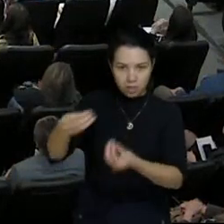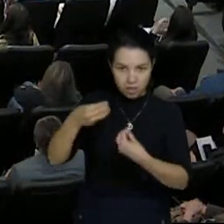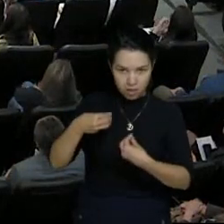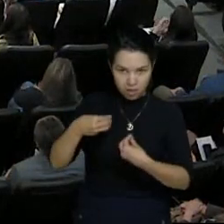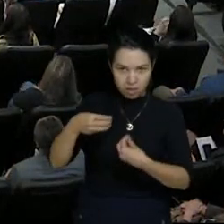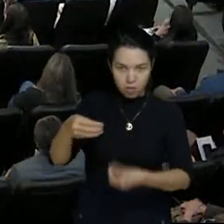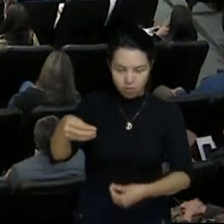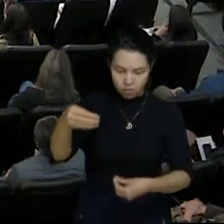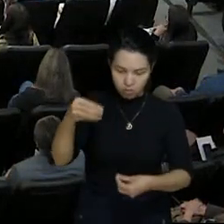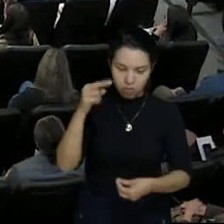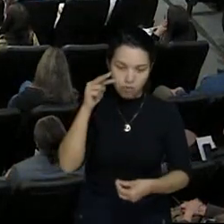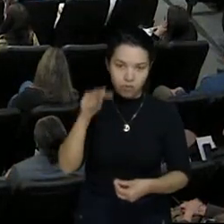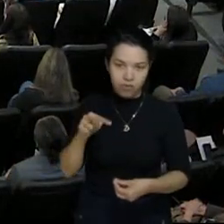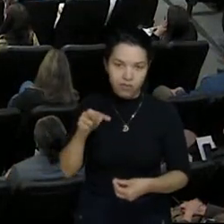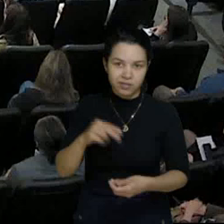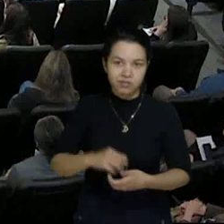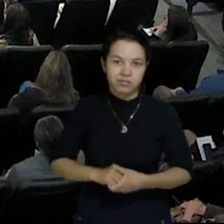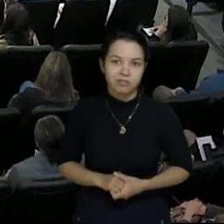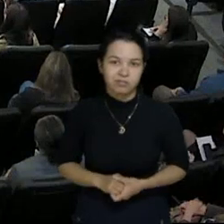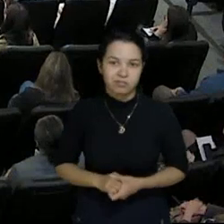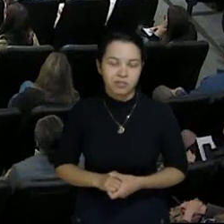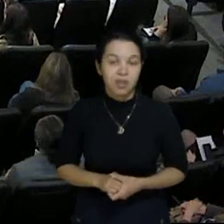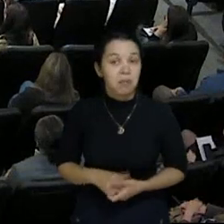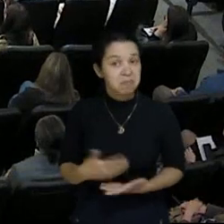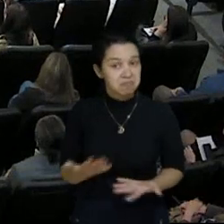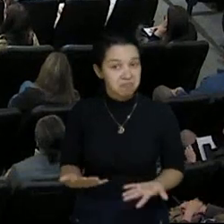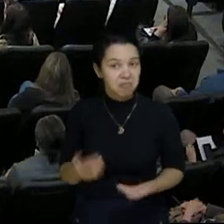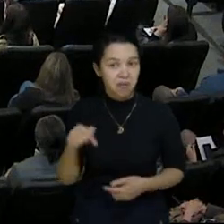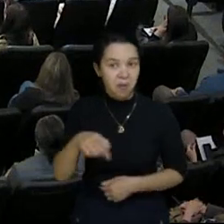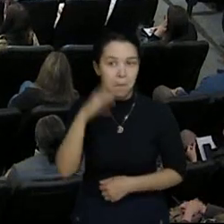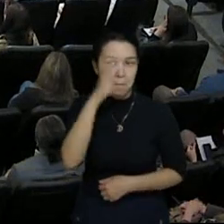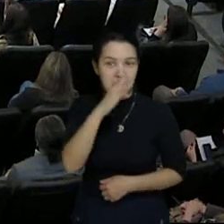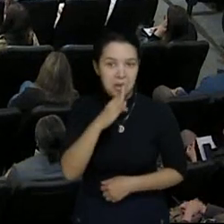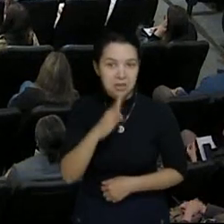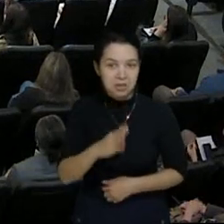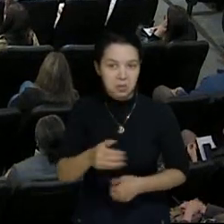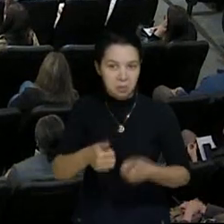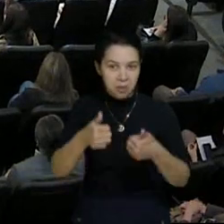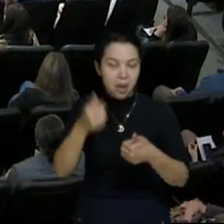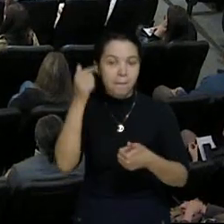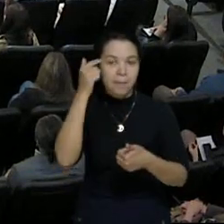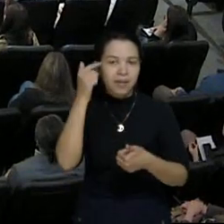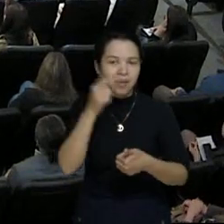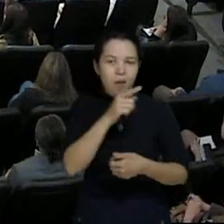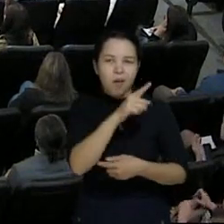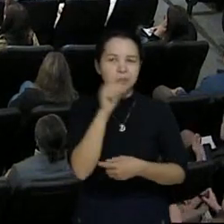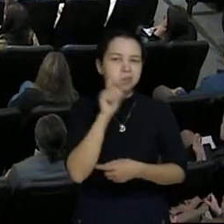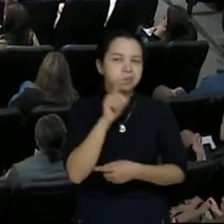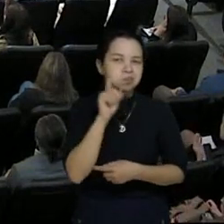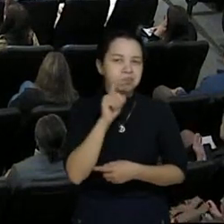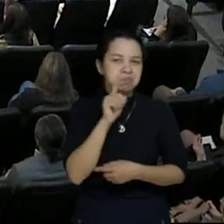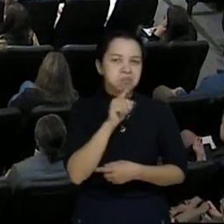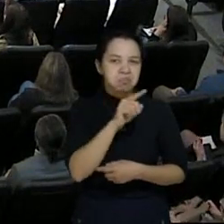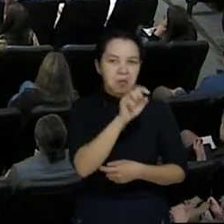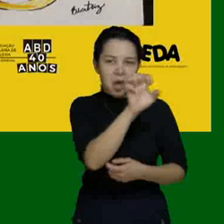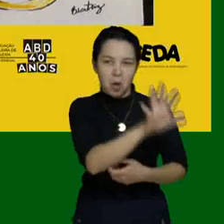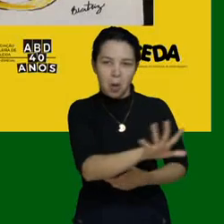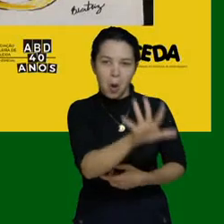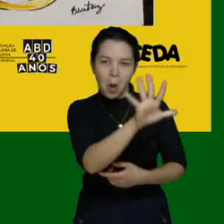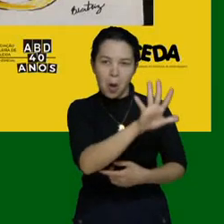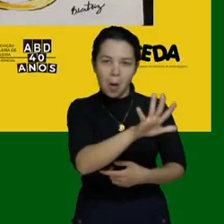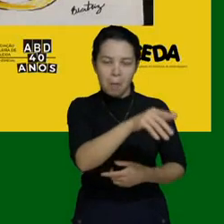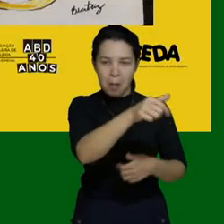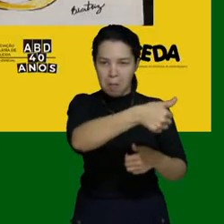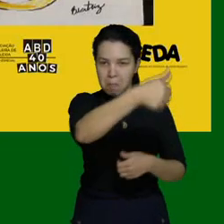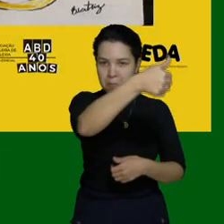para vocês verem como o Brasil tá bem né a gente pensa que os Estados Unidos na Europa né primeiro assim